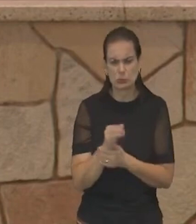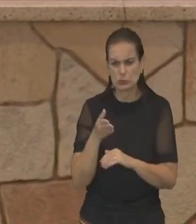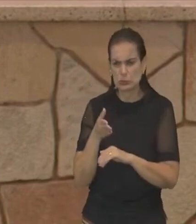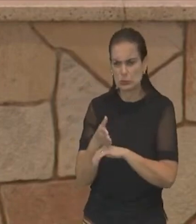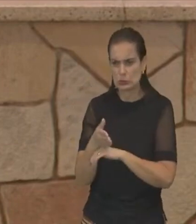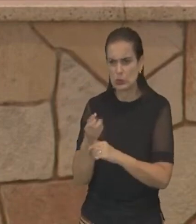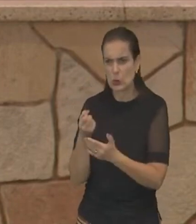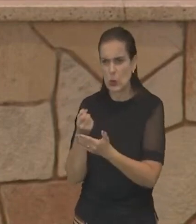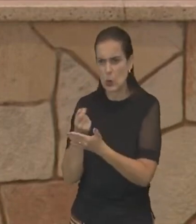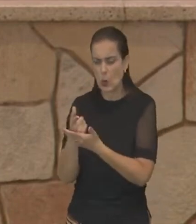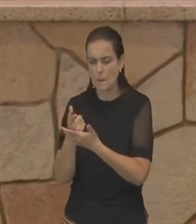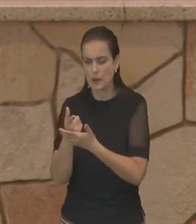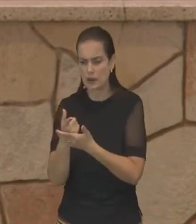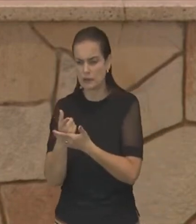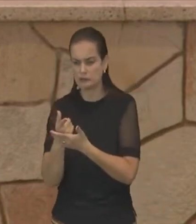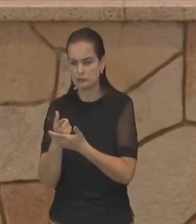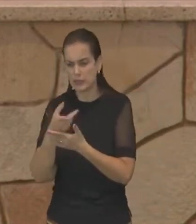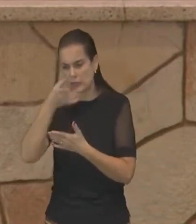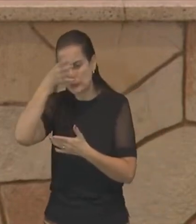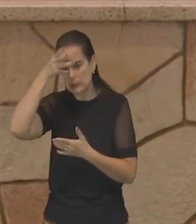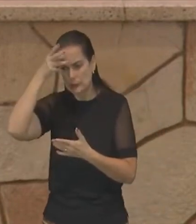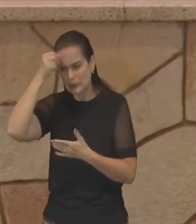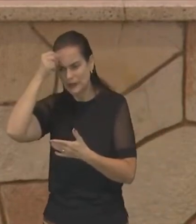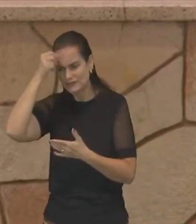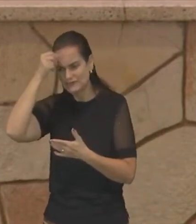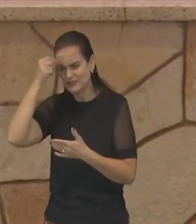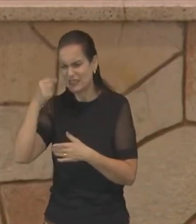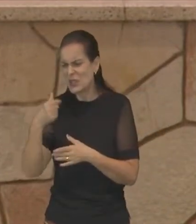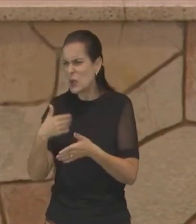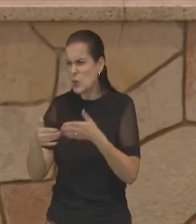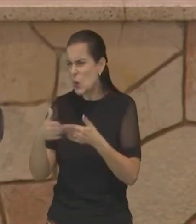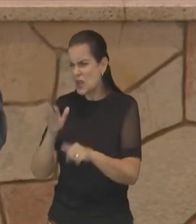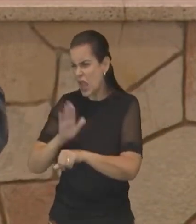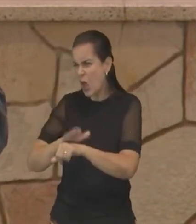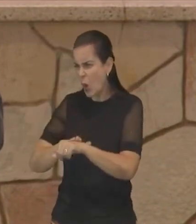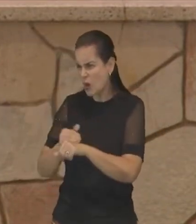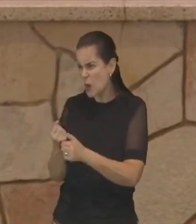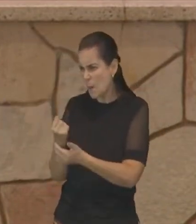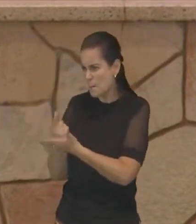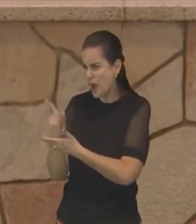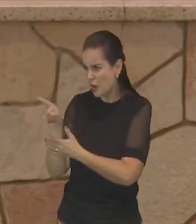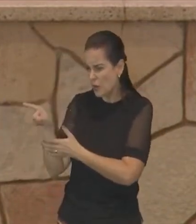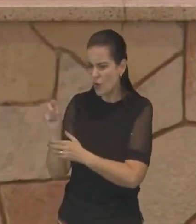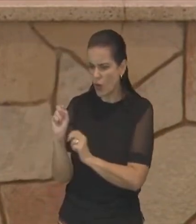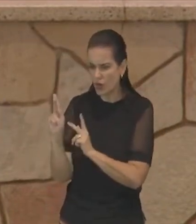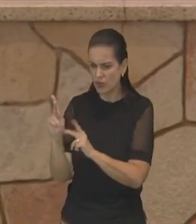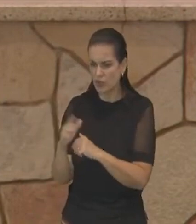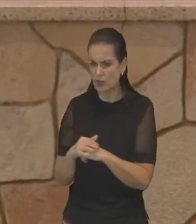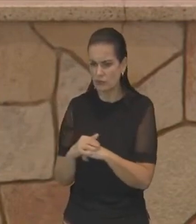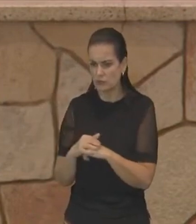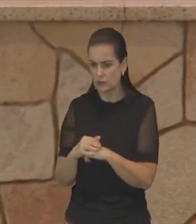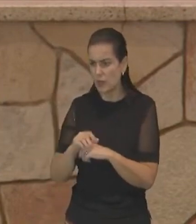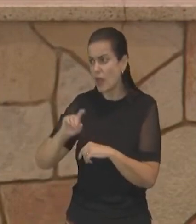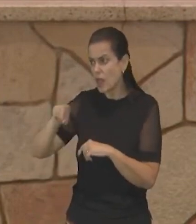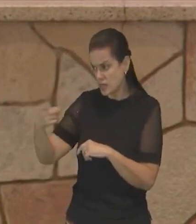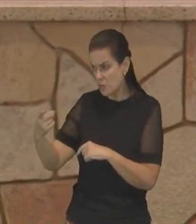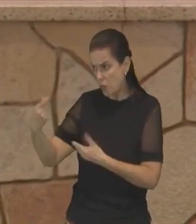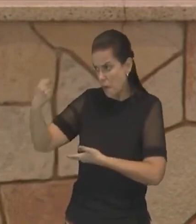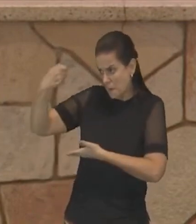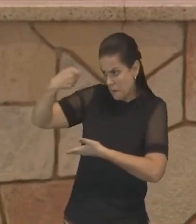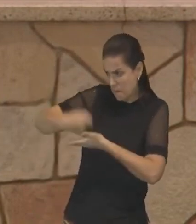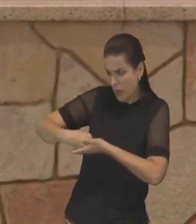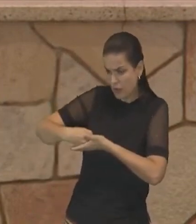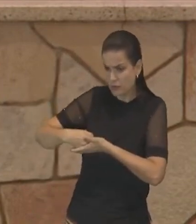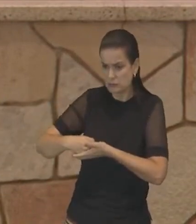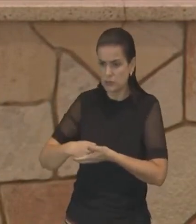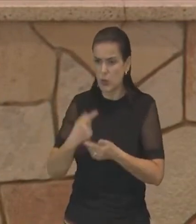lá um frango, estava sem o cartão, falei com ele, uma hora dessa aí eu trago o dinheiro. Ele disse: tá bom, então o senhor traga o dinheiro quando o senhor puder.